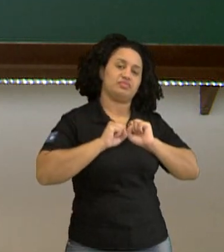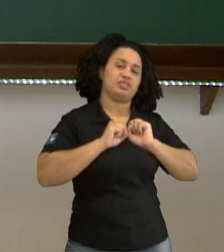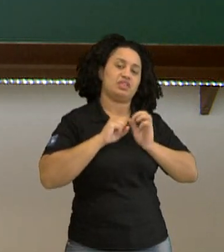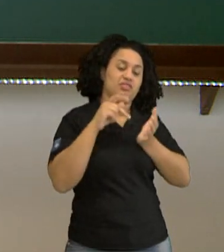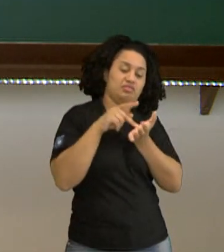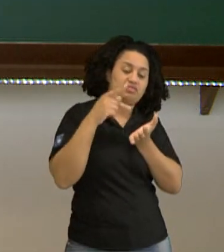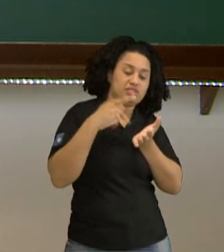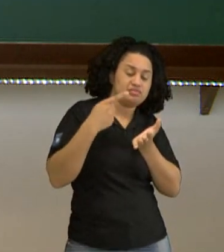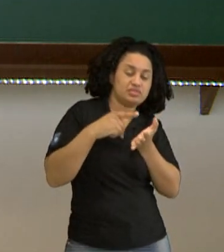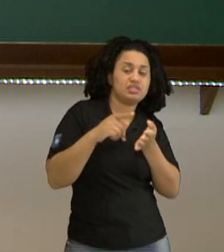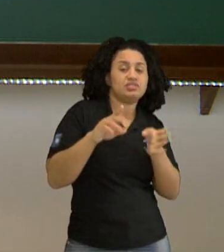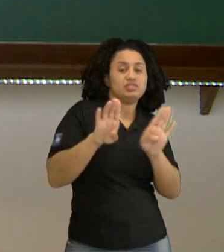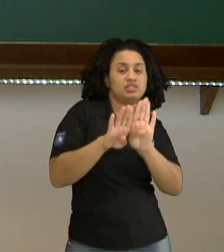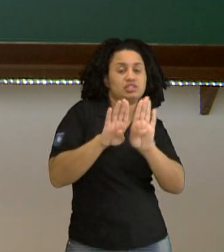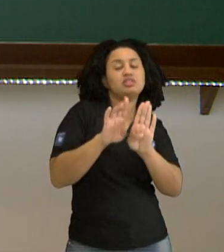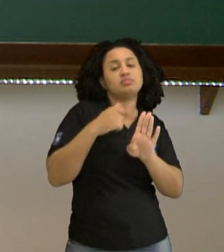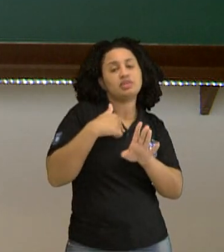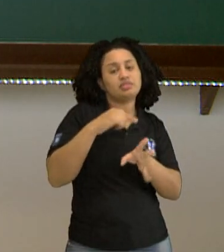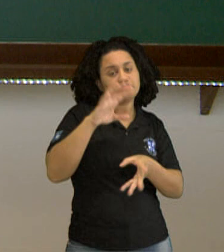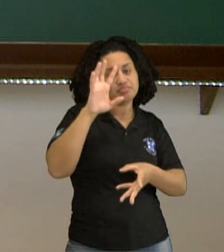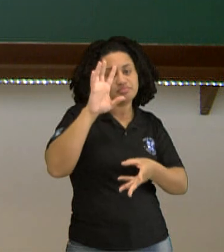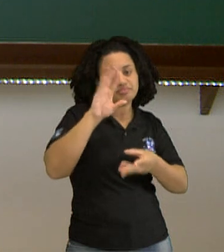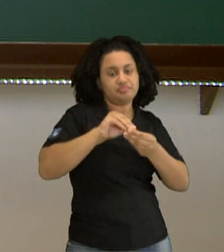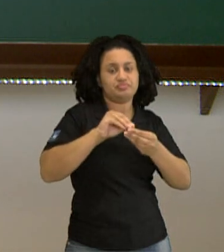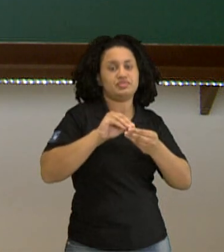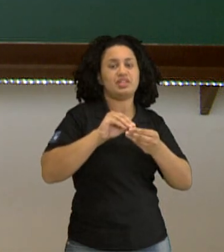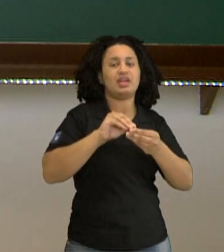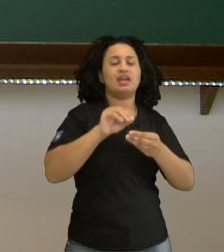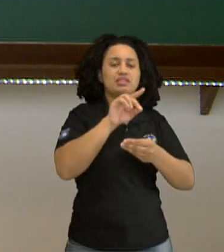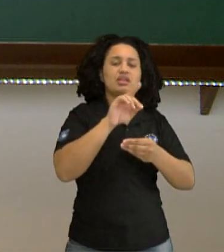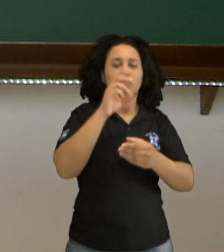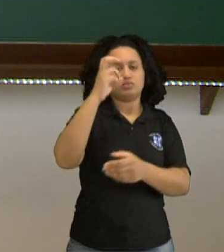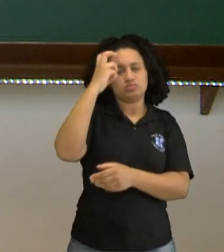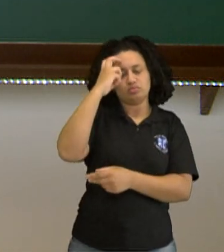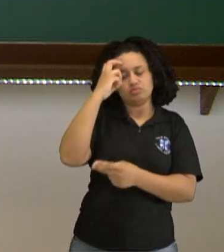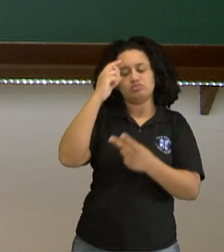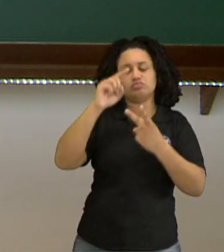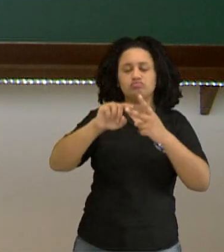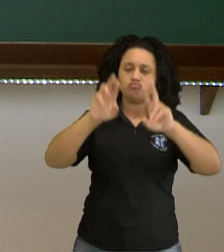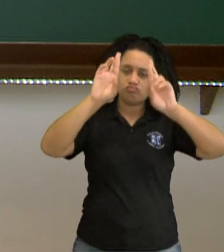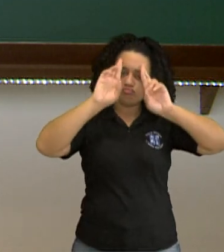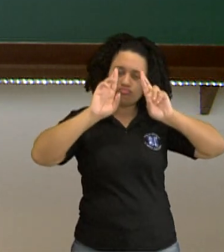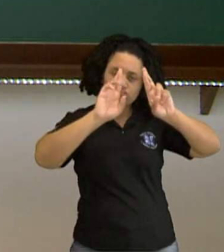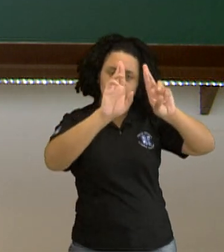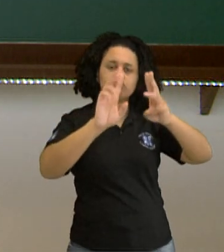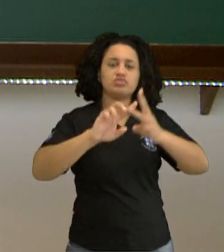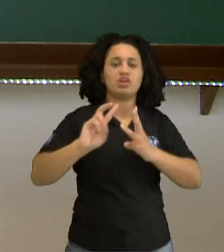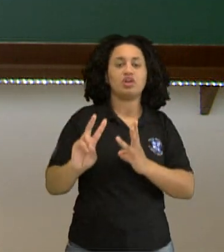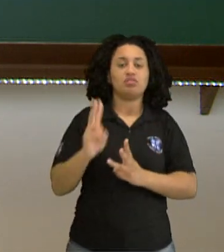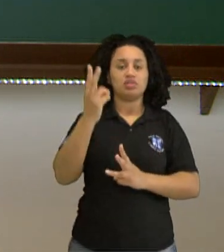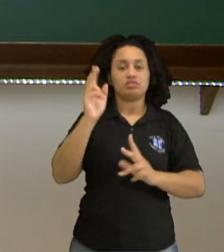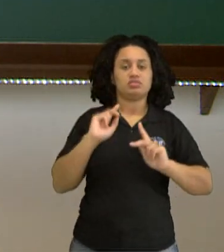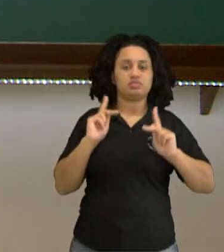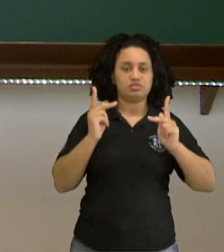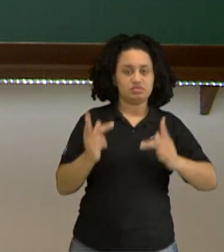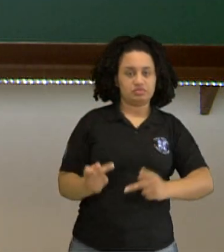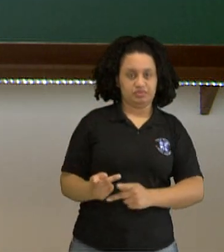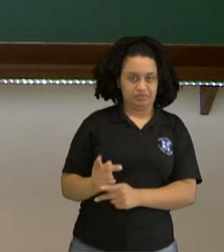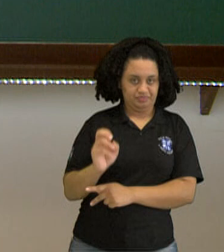lhe fazendo sentido, ela também lhe cabe bem. Isso é cultura, isso é respeito, é valorização do ser humano. Tá